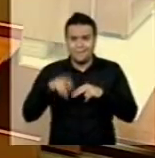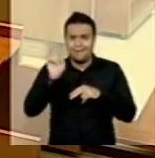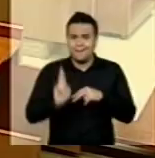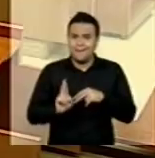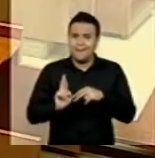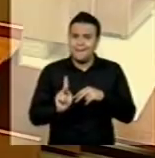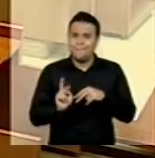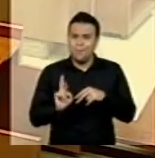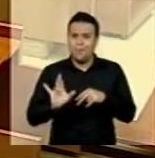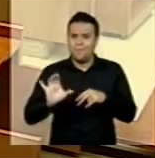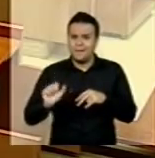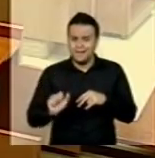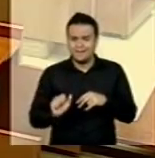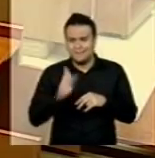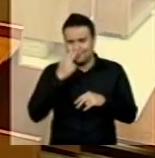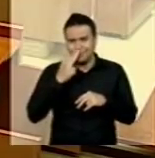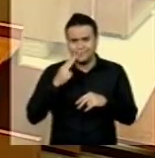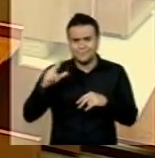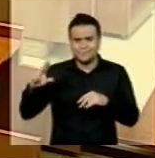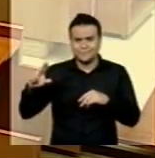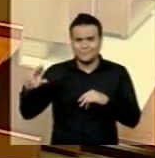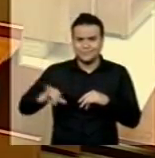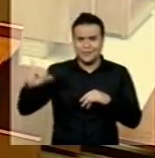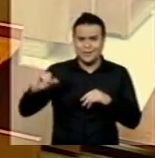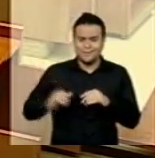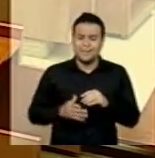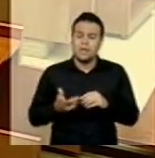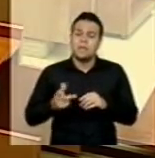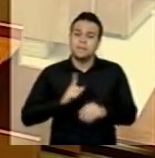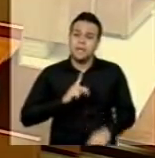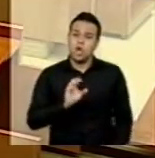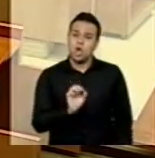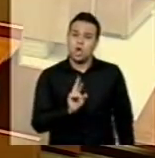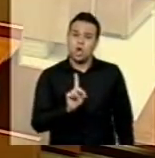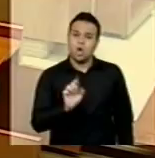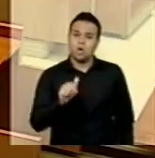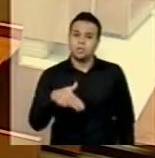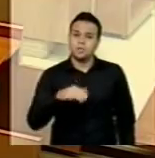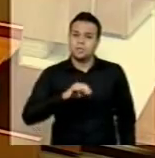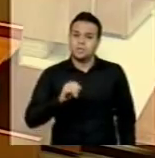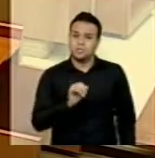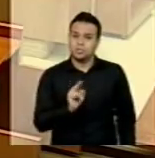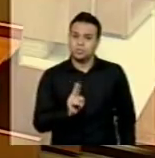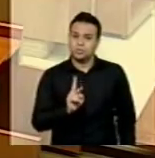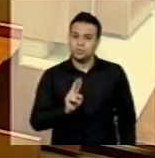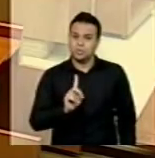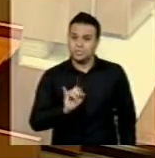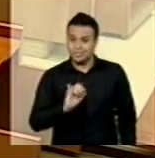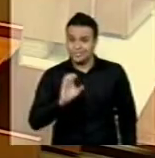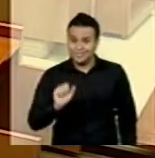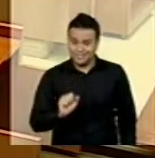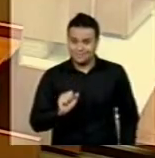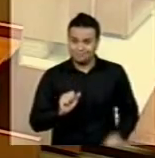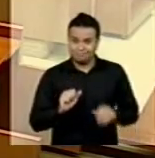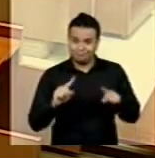de fazer-se considerada a ordem jurídica, principalmente a ordem jurídica constitucional.